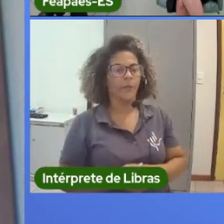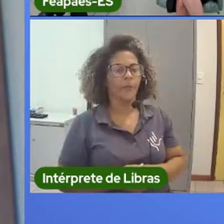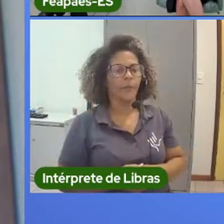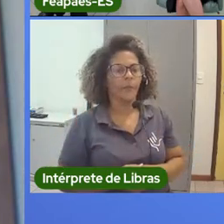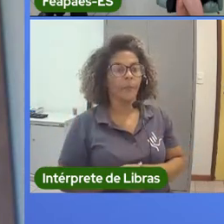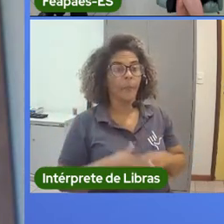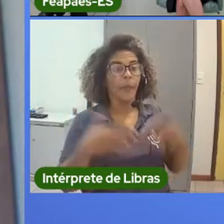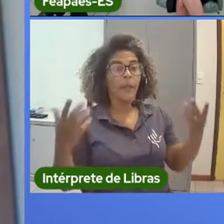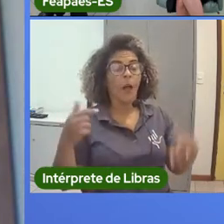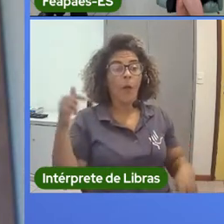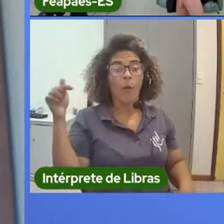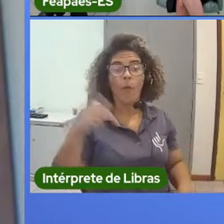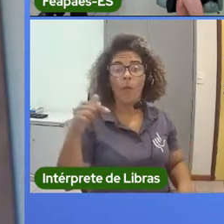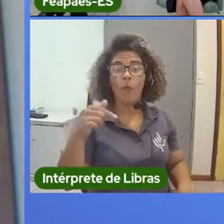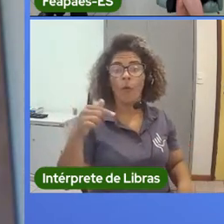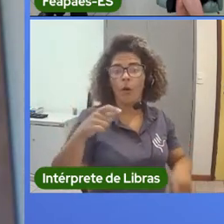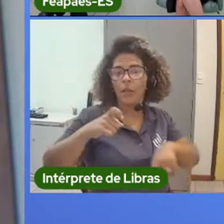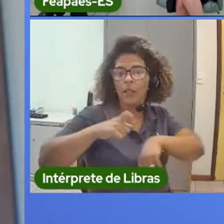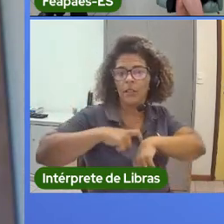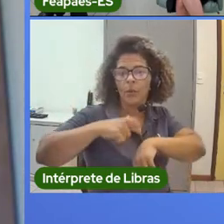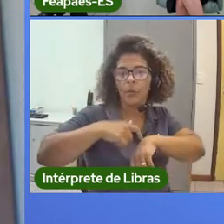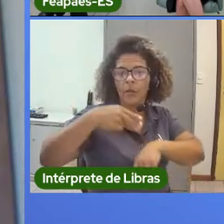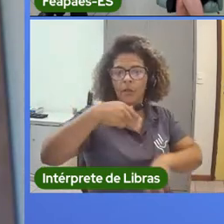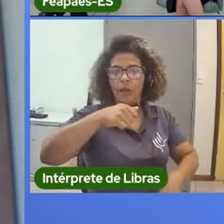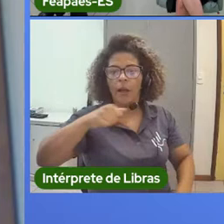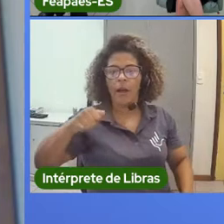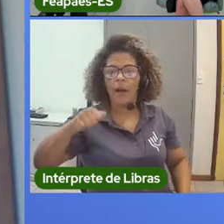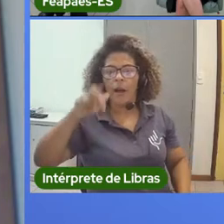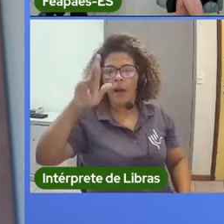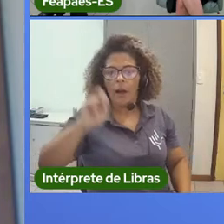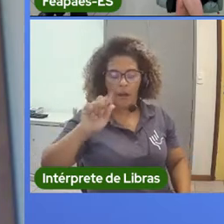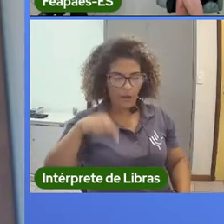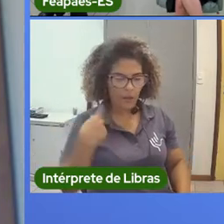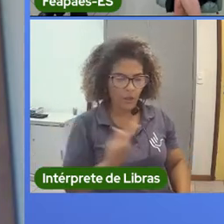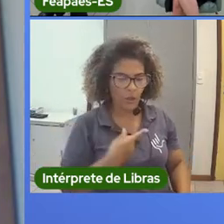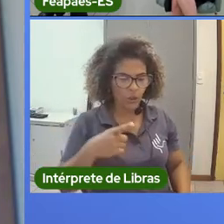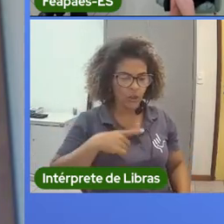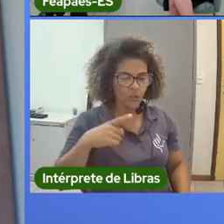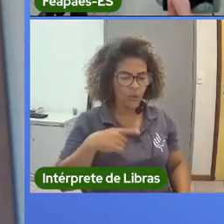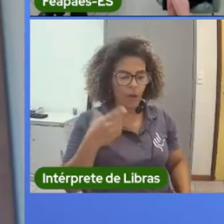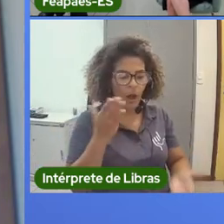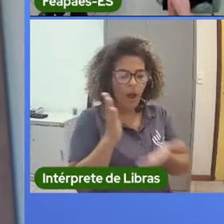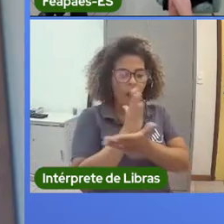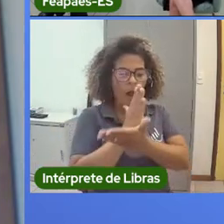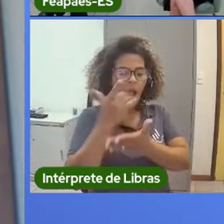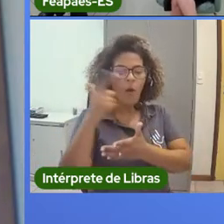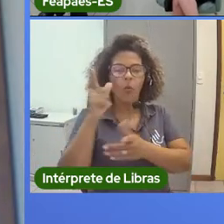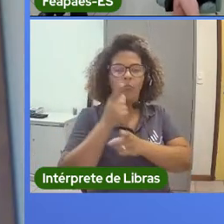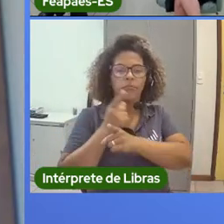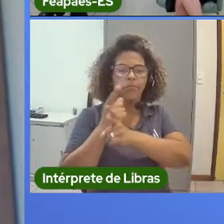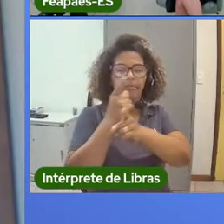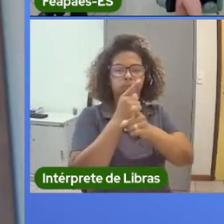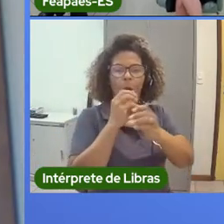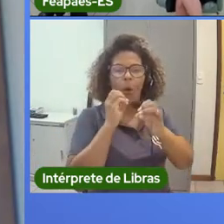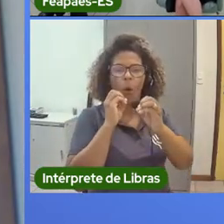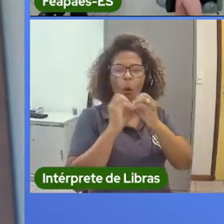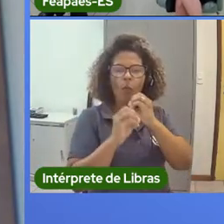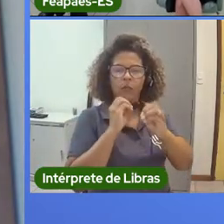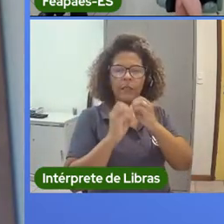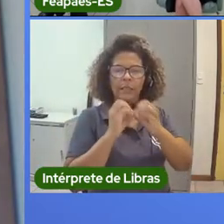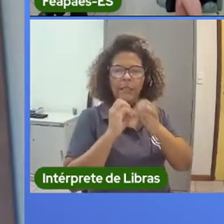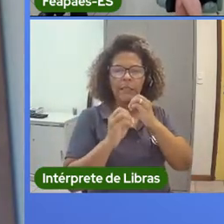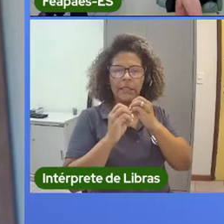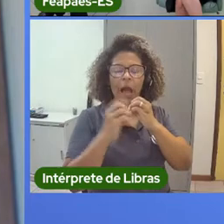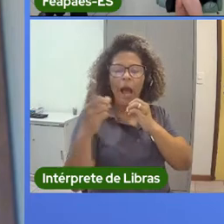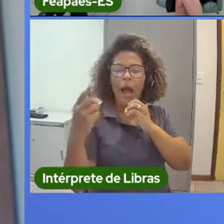que a Naara teve aí, a gente teve em algumas oficinas conjuntamente, foi quando estreitamos os laços e ela me convidou